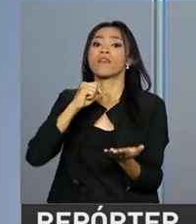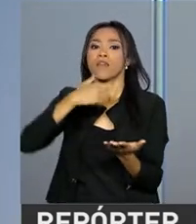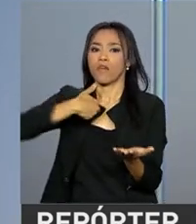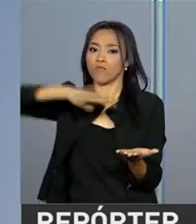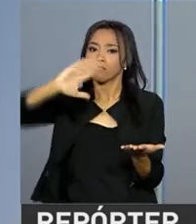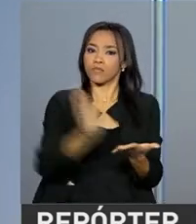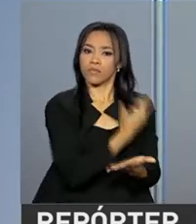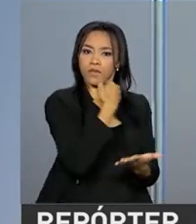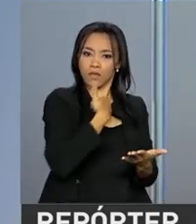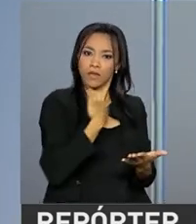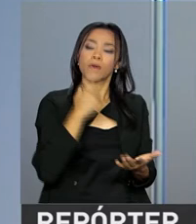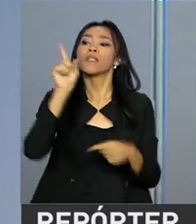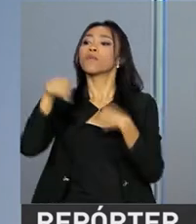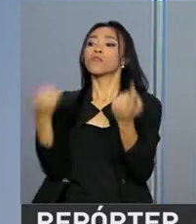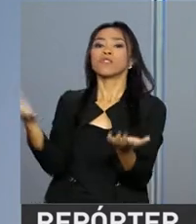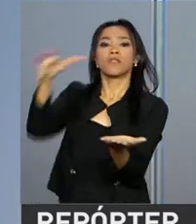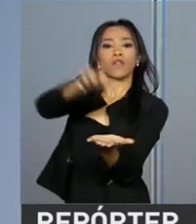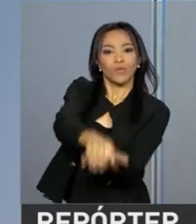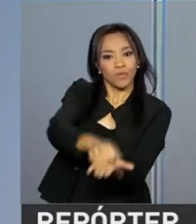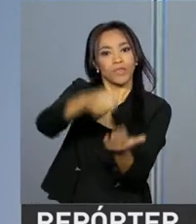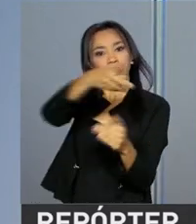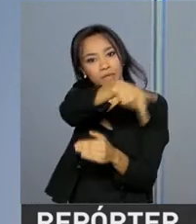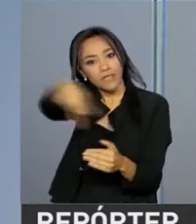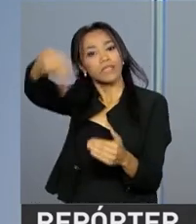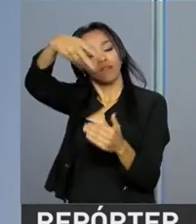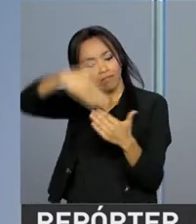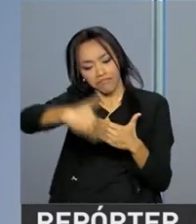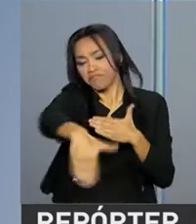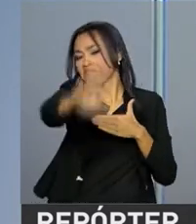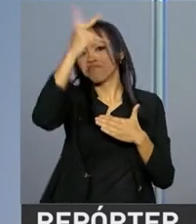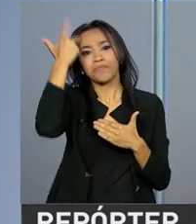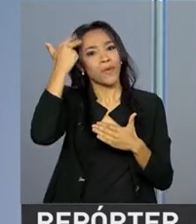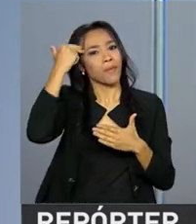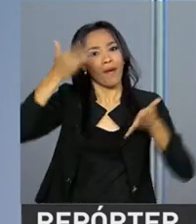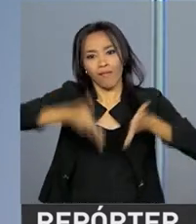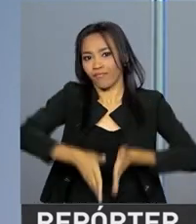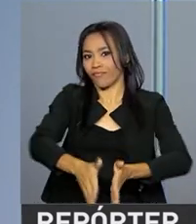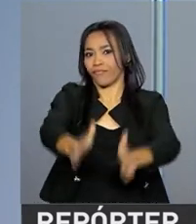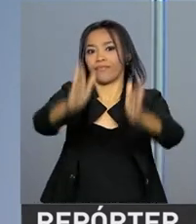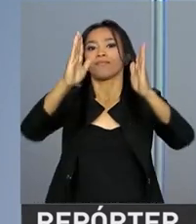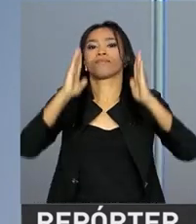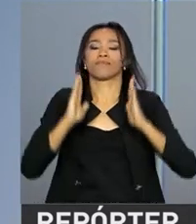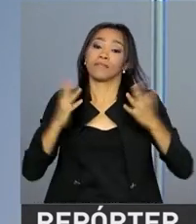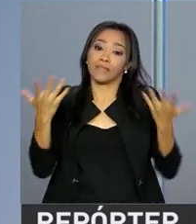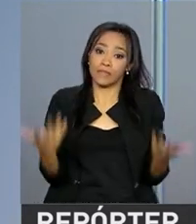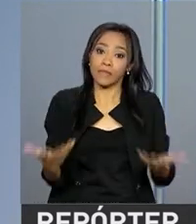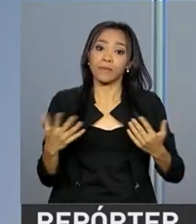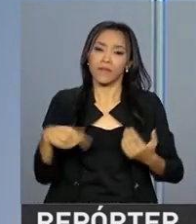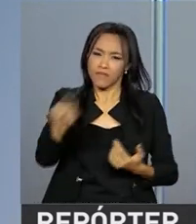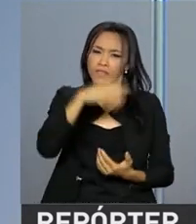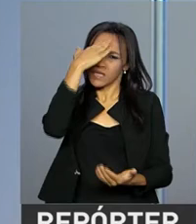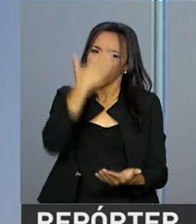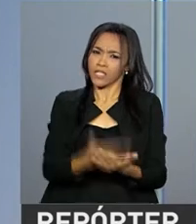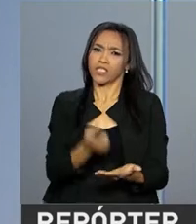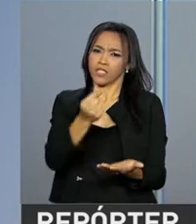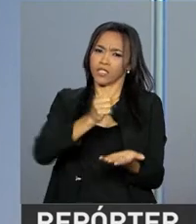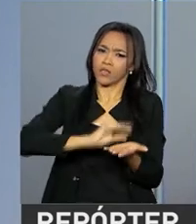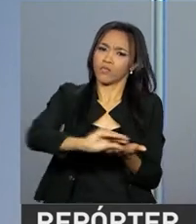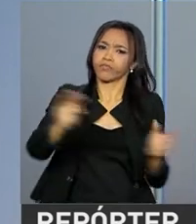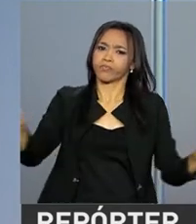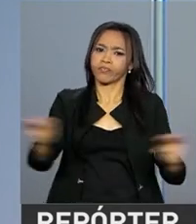encontrará um país em que a locomotiva pode andar tranquilamente os trilhos estarão colocados portanto lotando invista no brasil